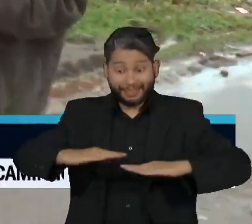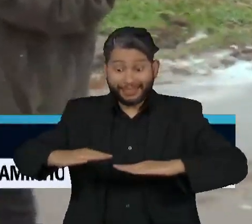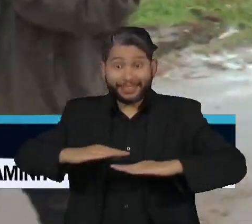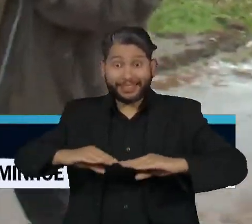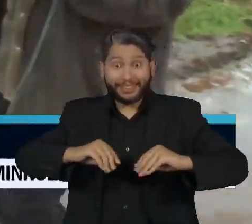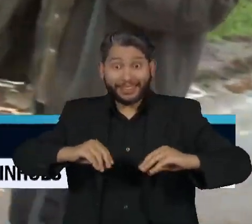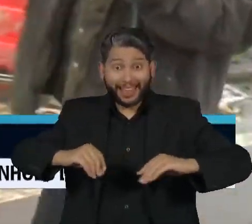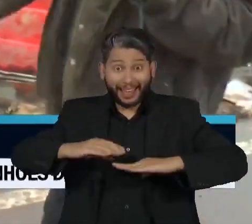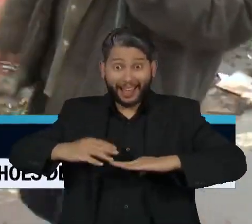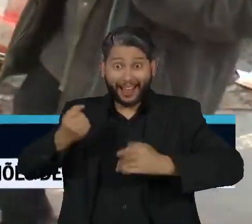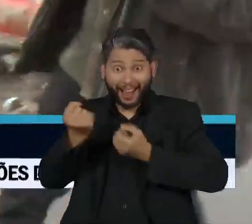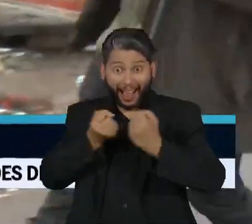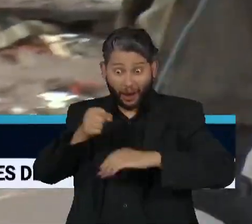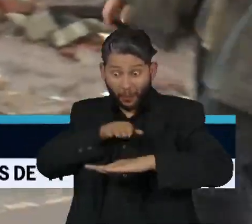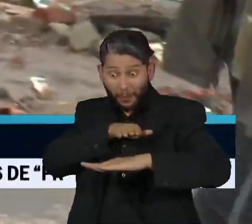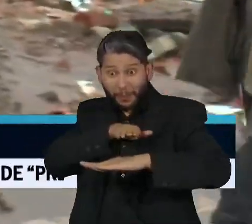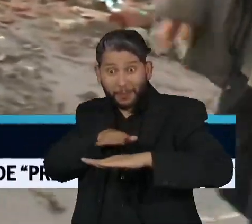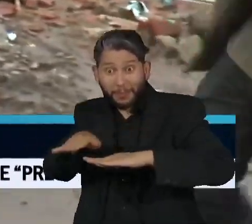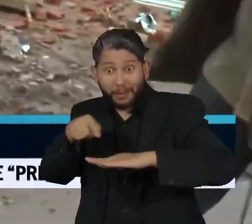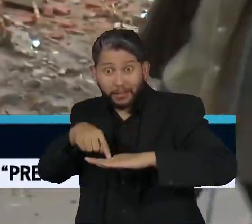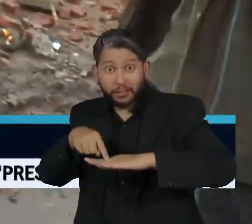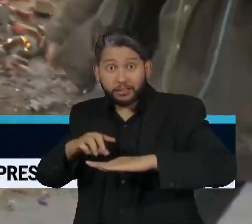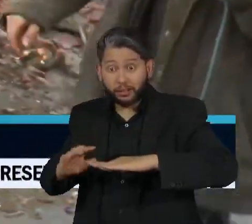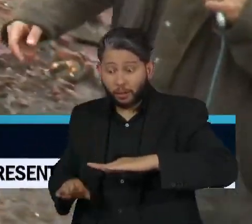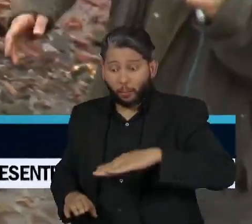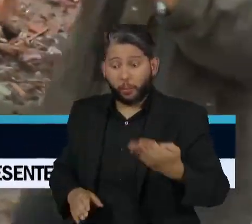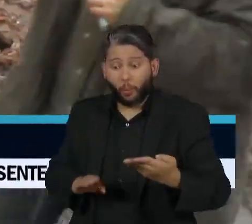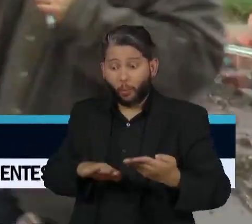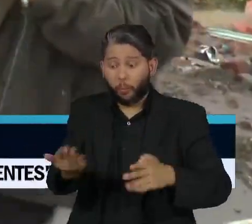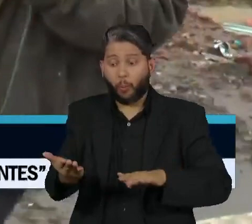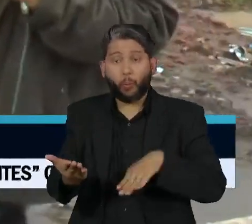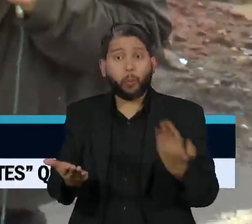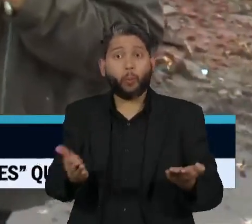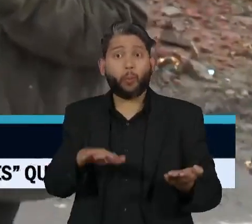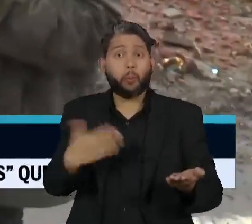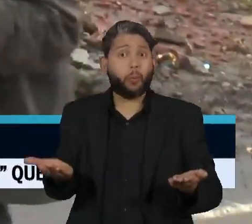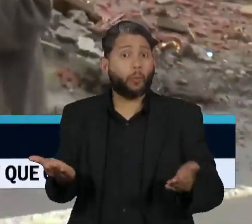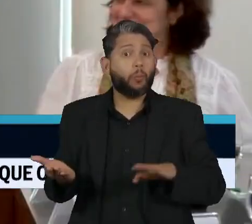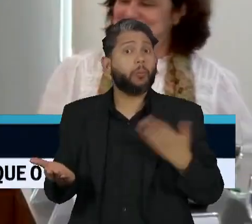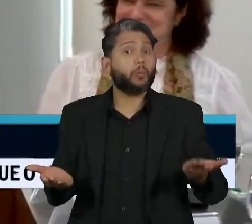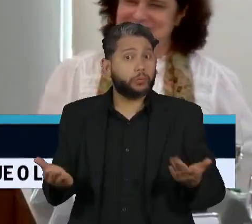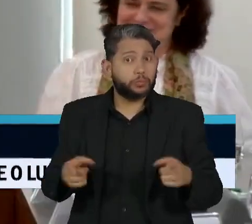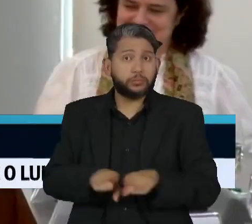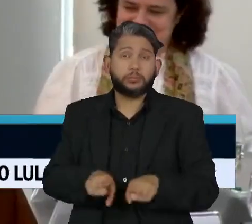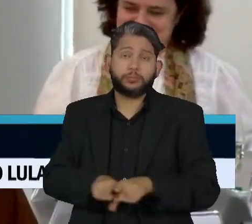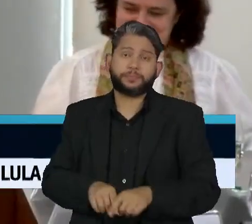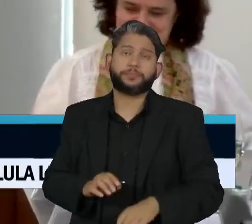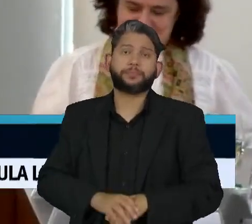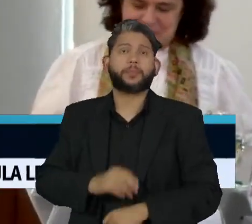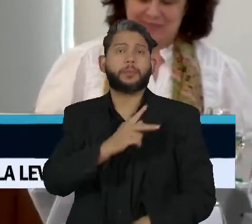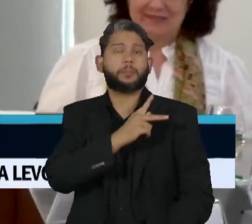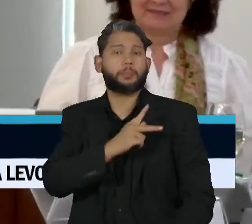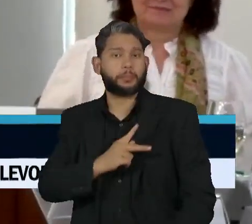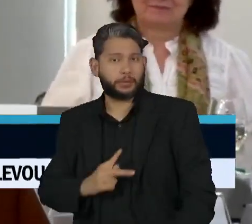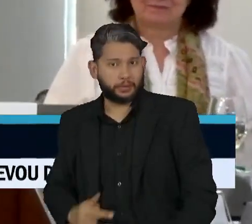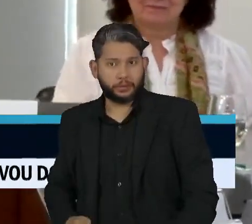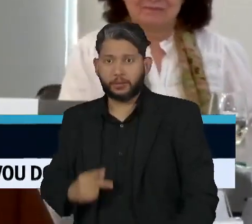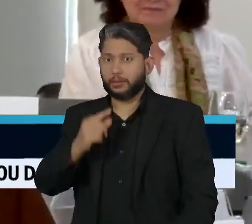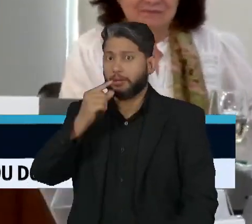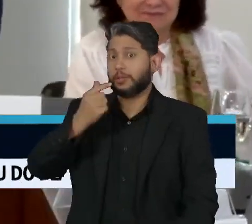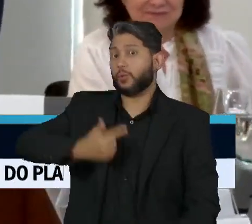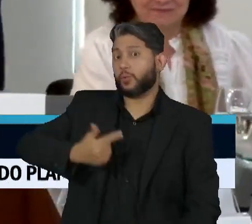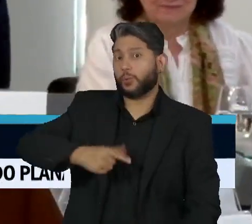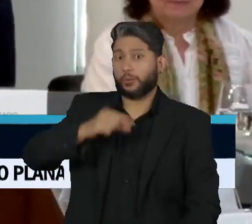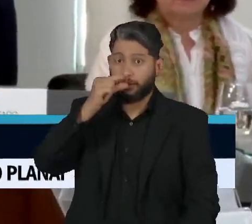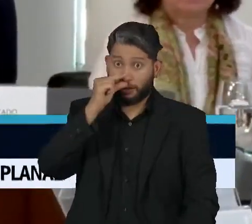se desprenderam da estrada que passa por aqui. O presidente em exercício, Geraldo Alckmin,